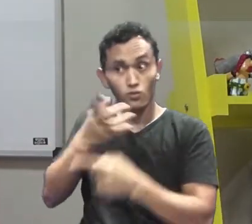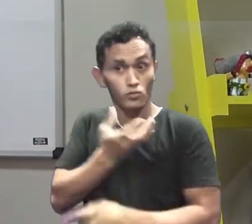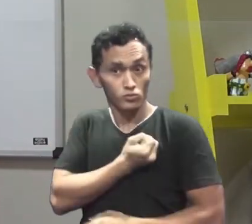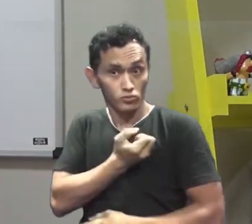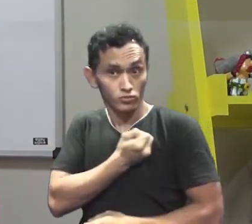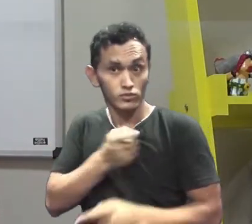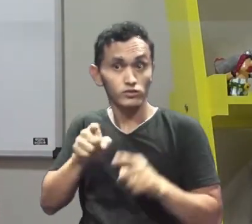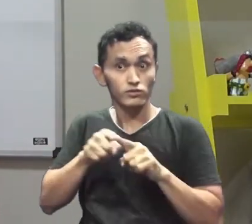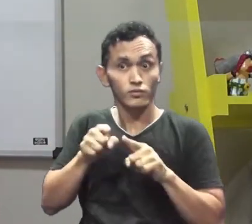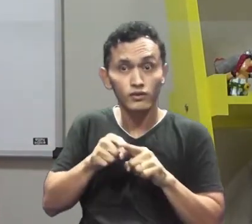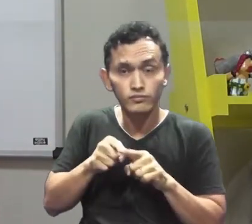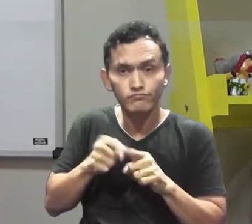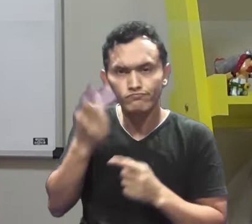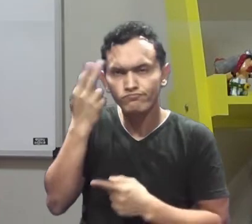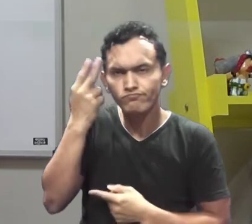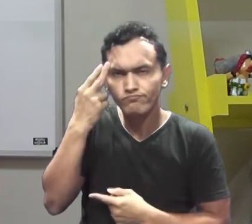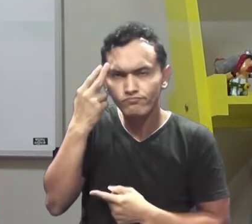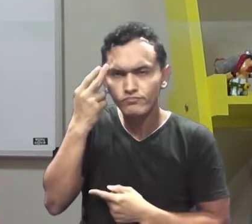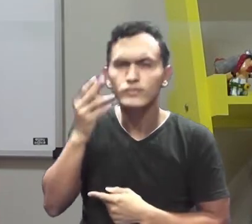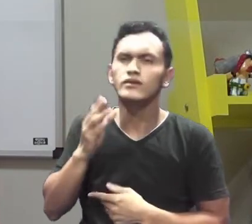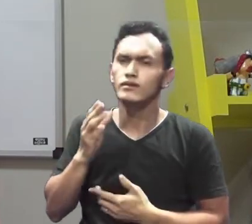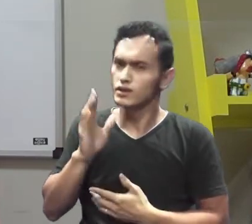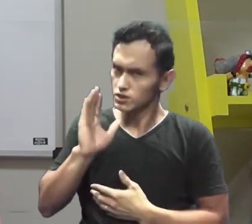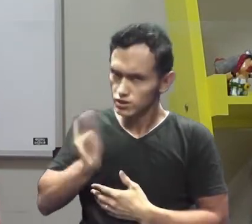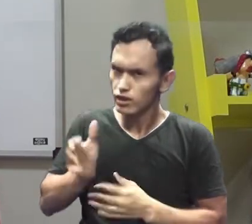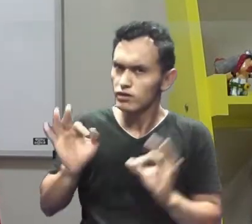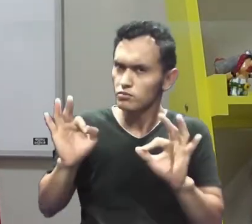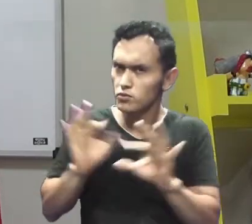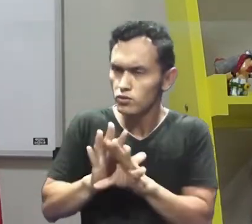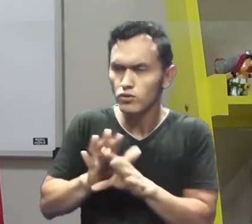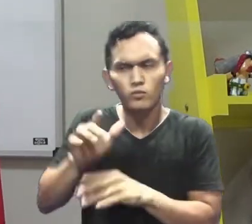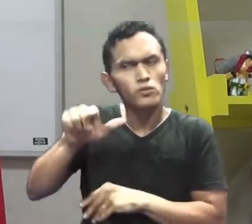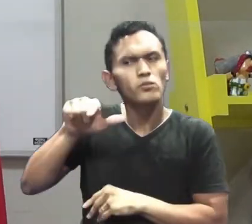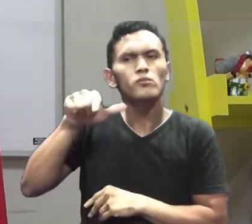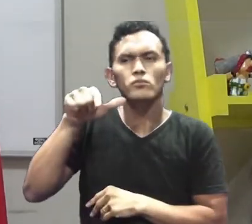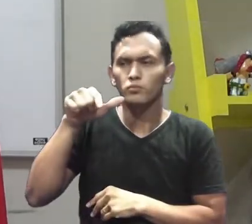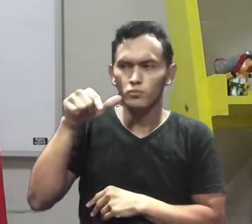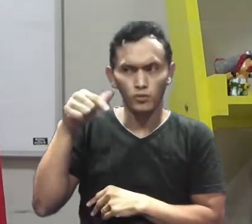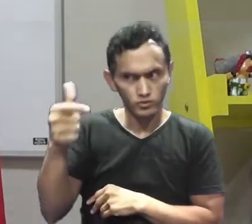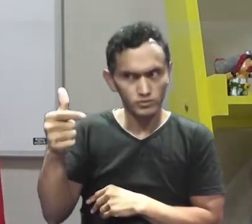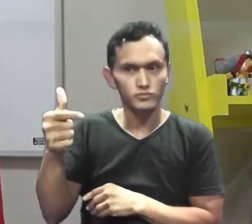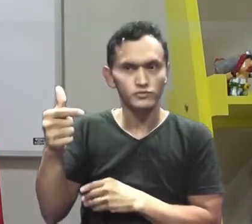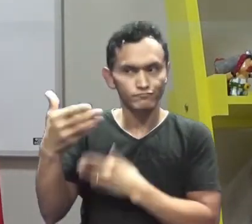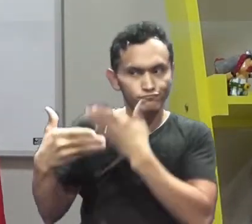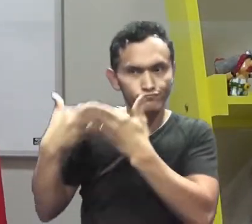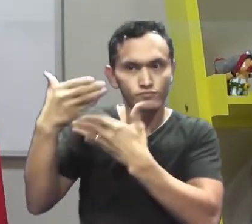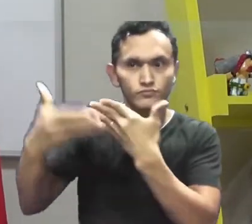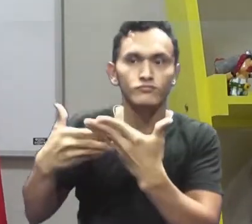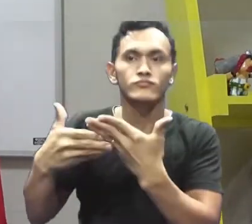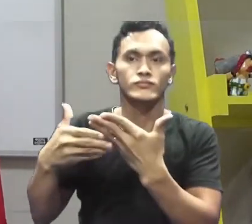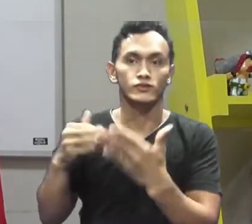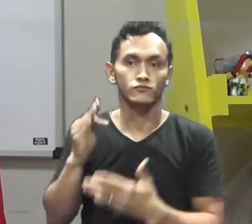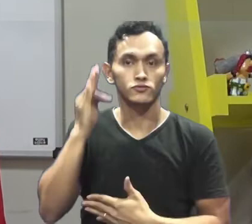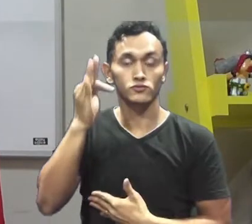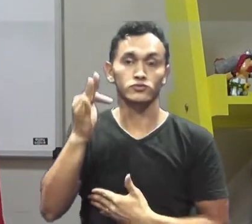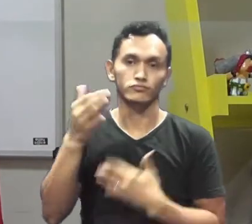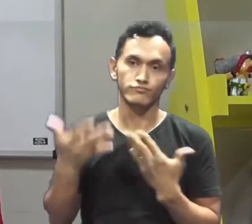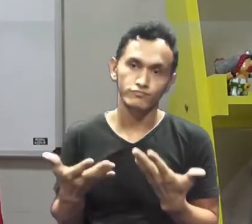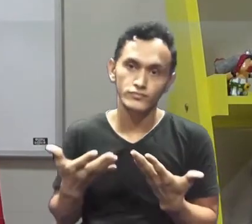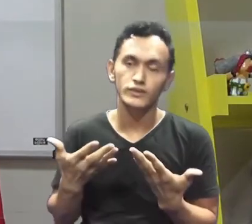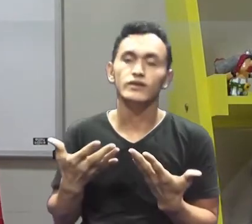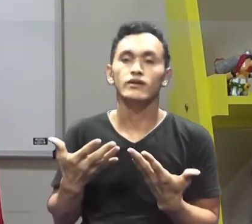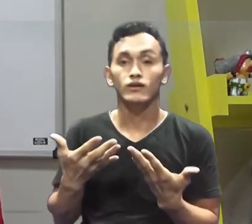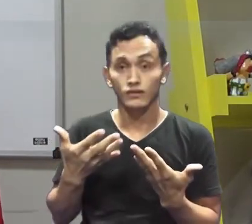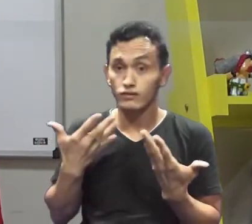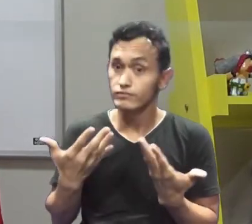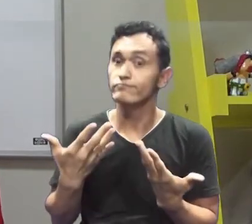números, ou seja, convencionalmente? Ele já estará pronto para um próximo passo futuramente? Então, todas